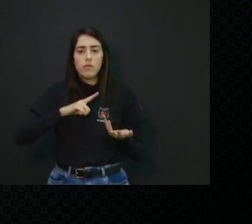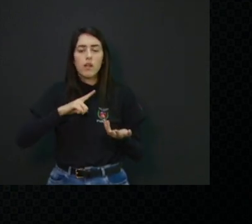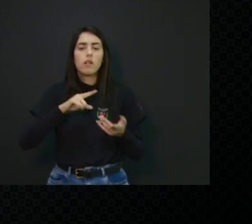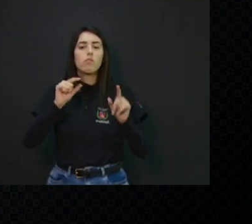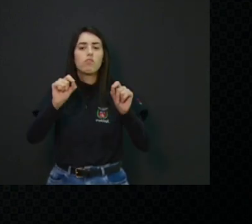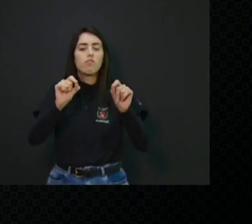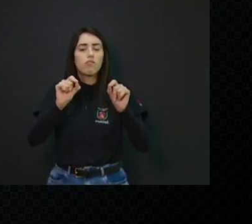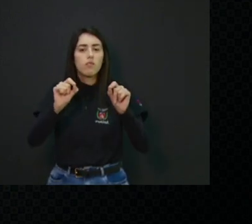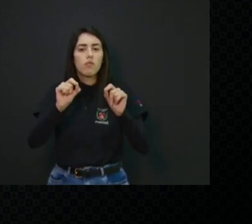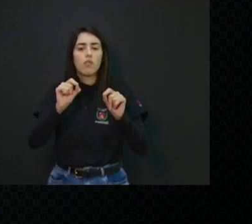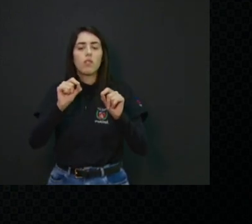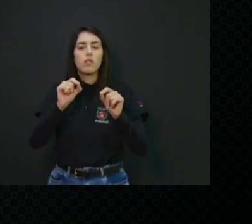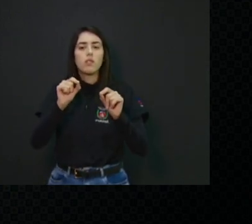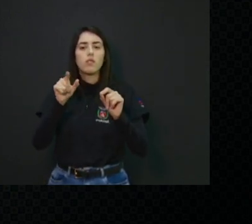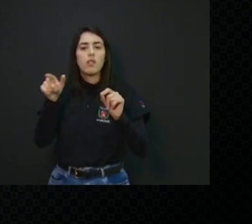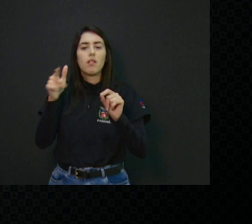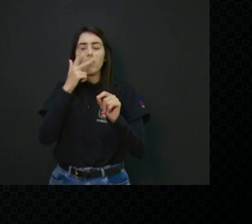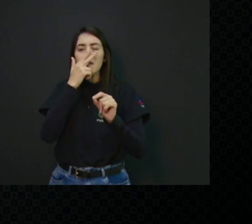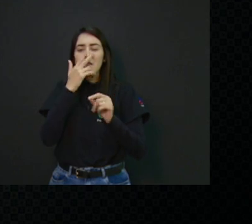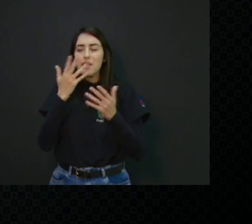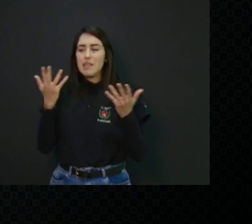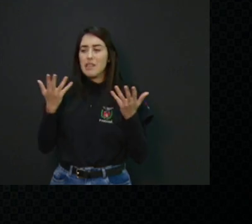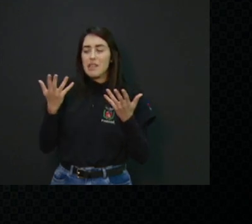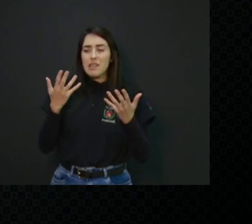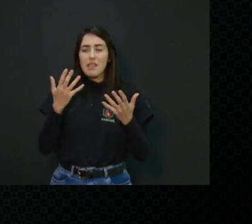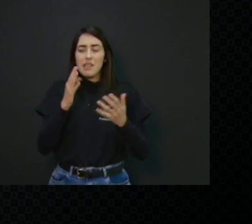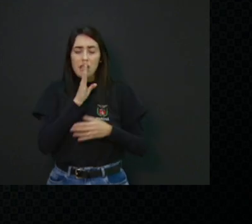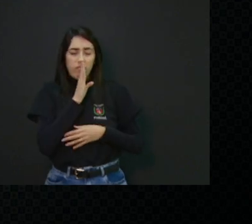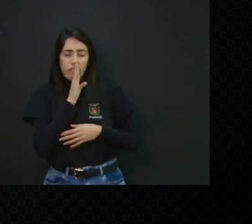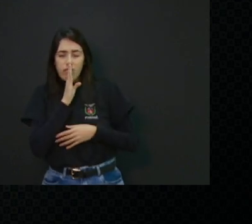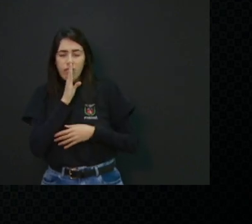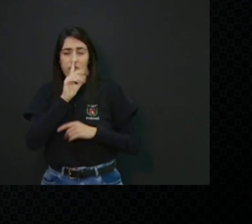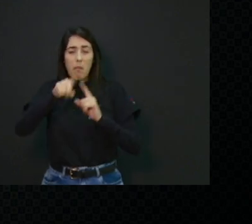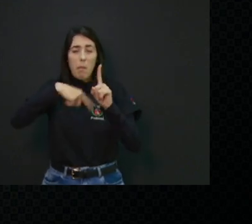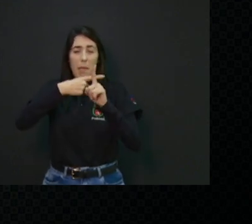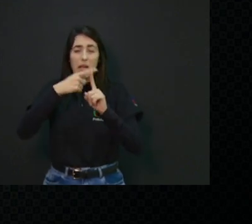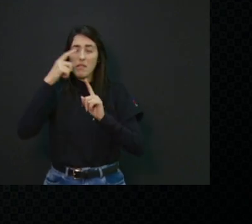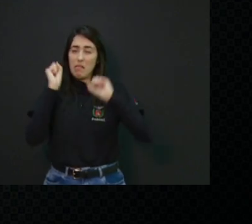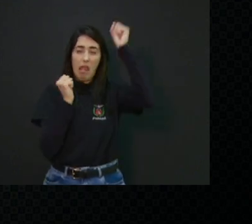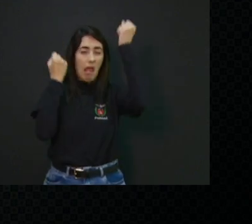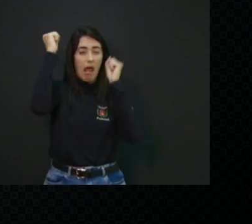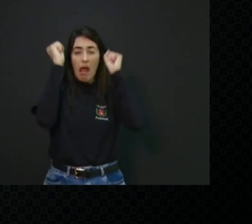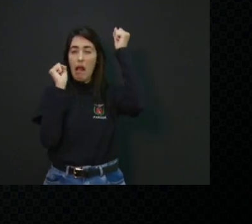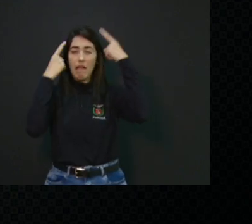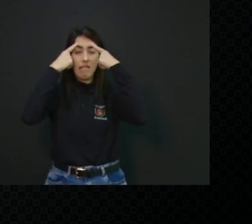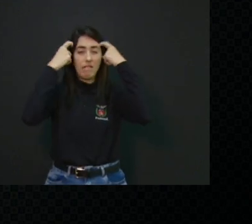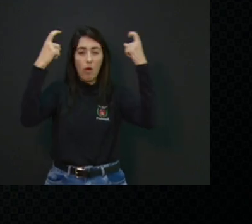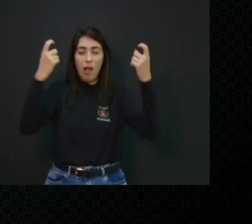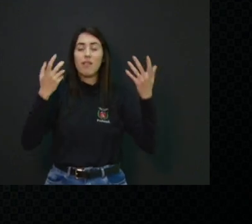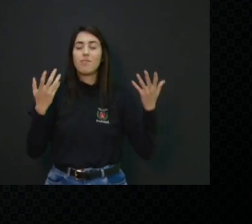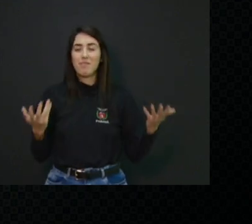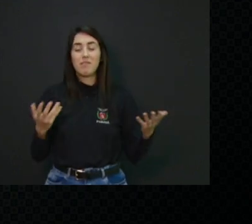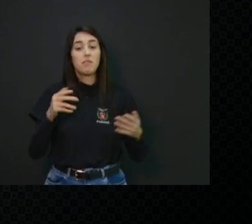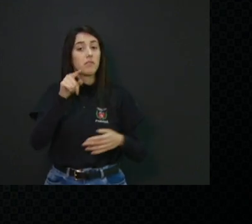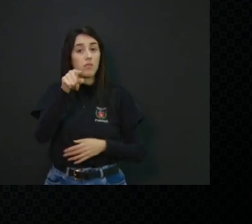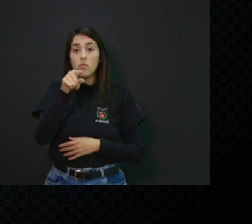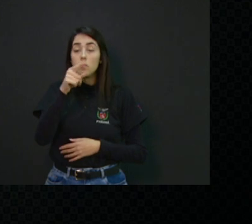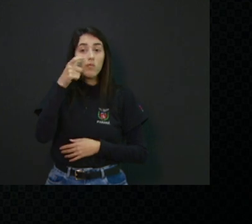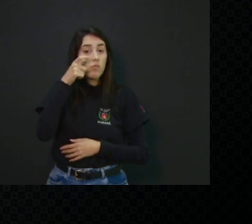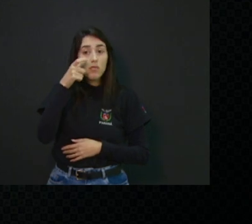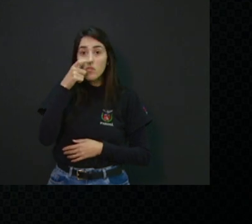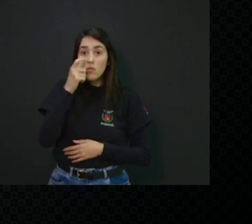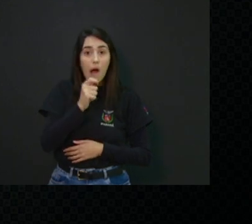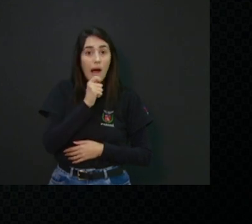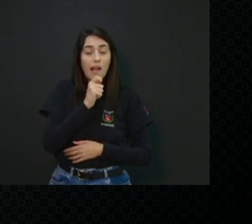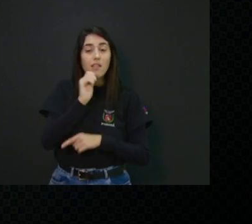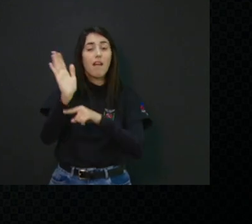era extremamente arredia, agressiva. E então, por isso que quem quiser, né, tiver o prazer e não assistiu ainda o